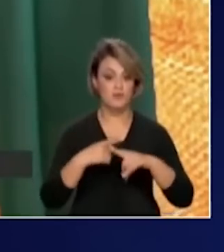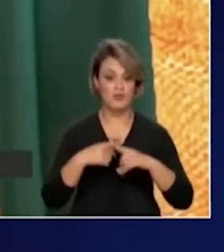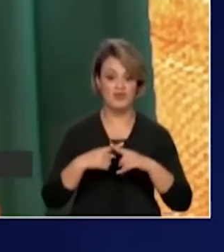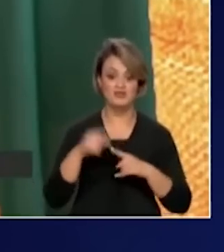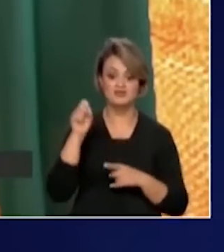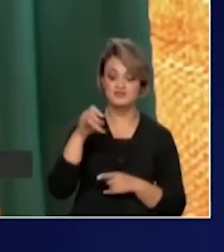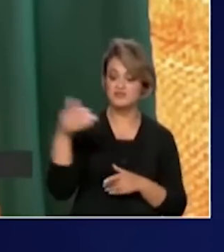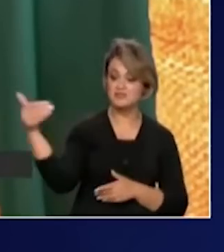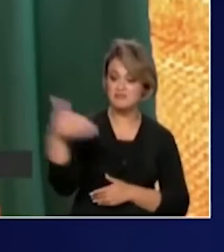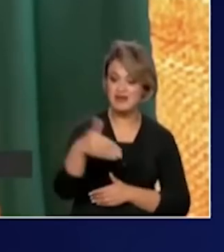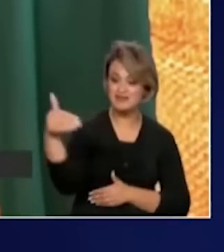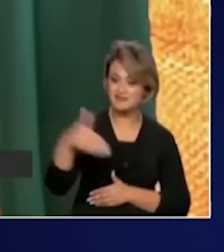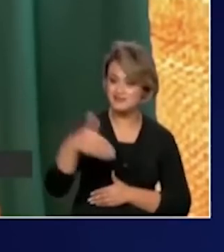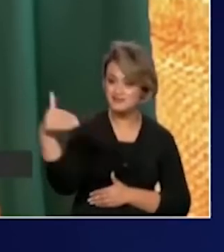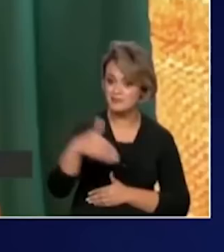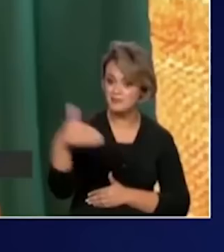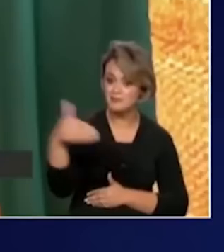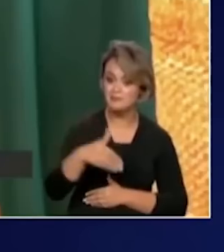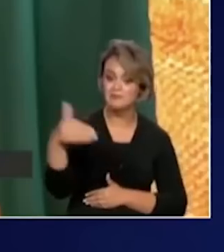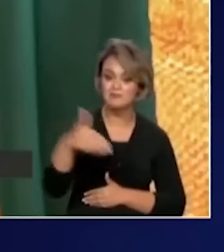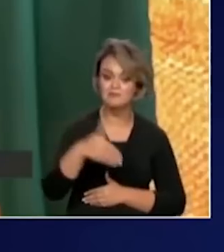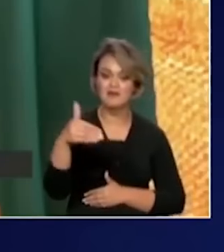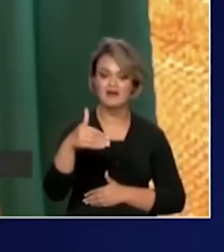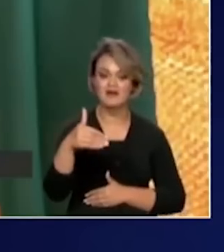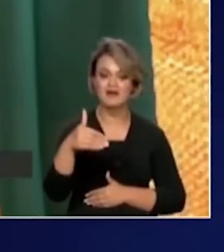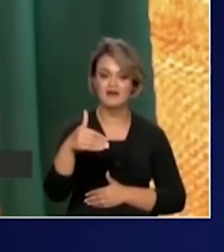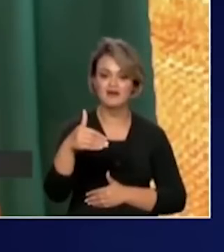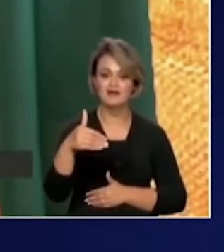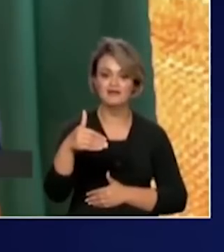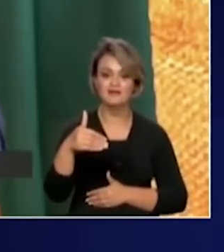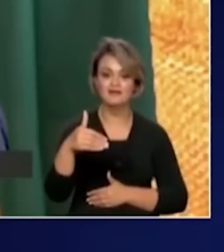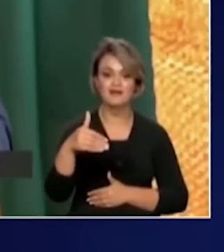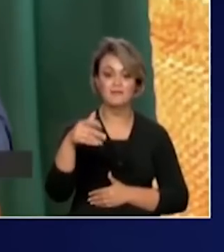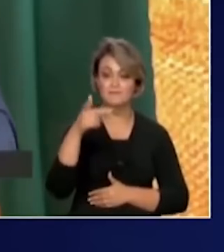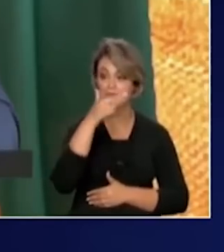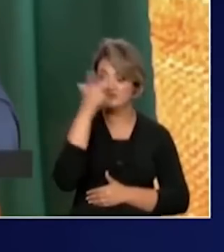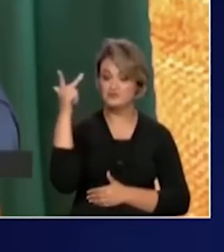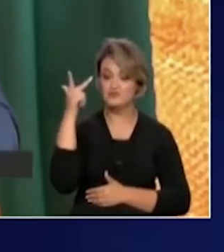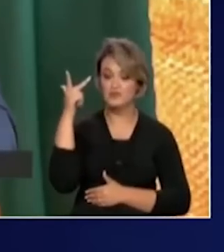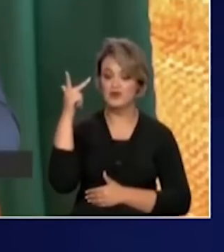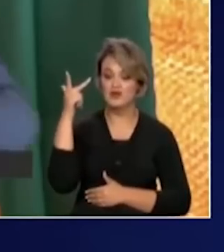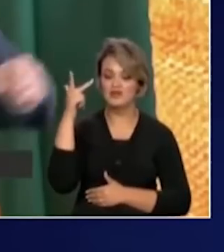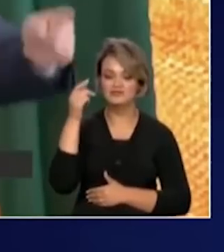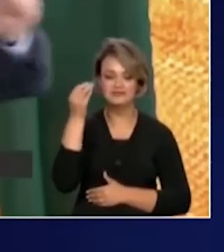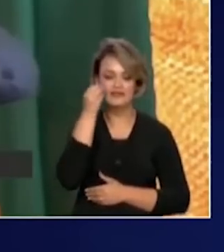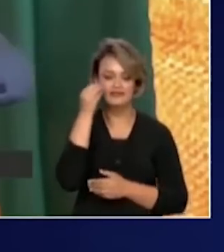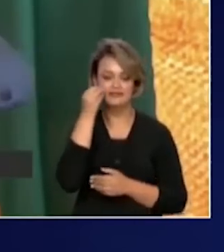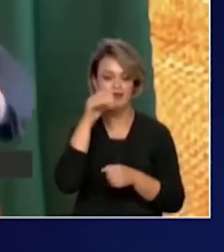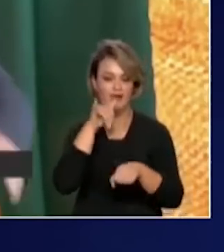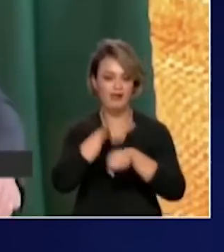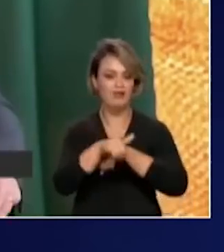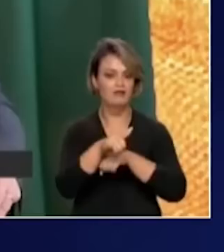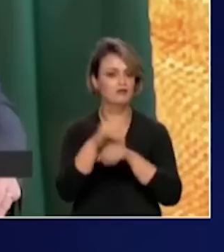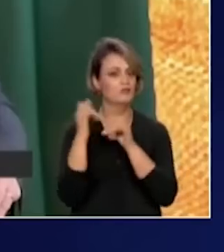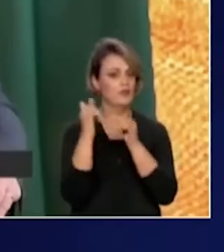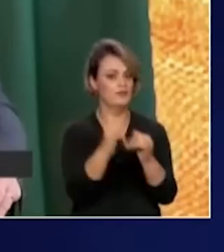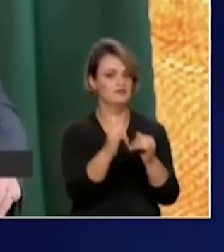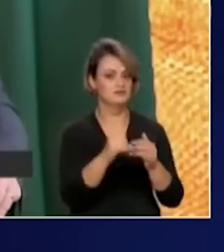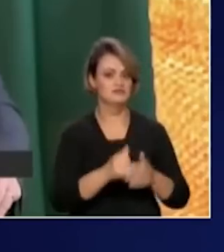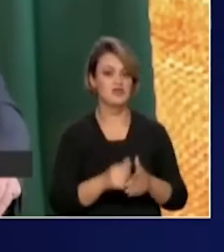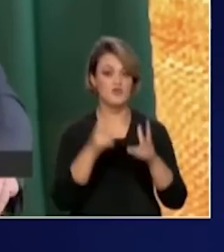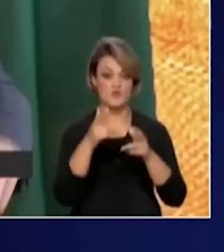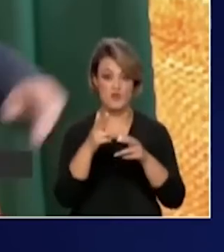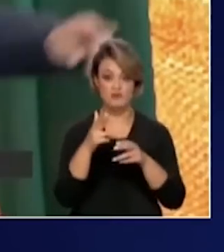se vocês participarem ativamente, nunca mais alguém vai se meter a dar golpe, como foi dado na companheira